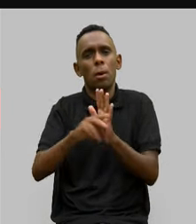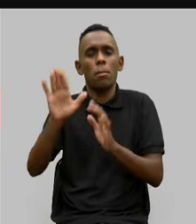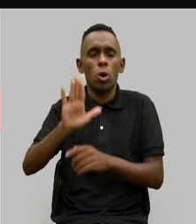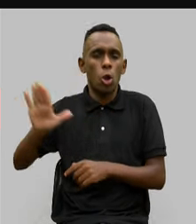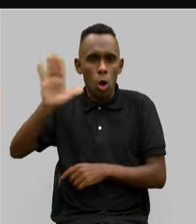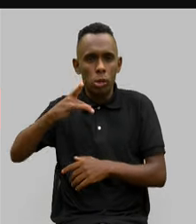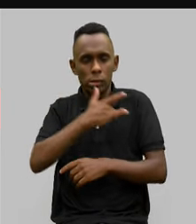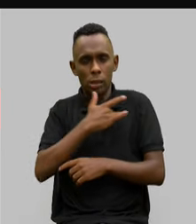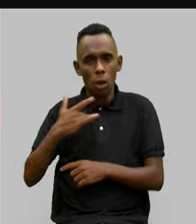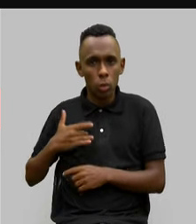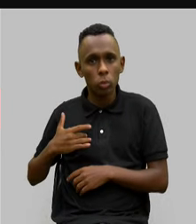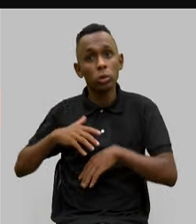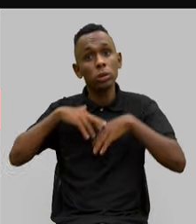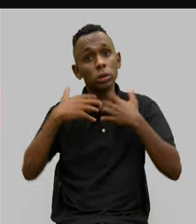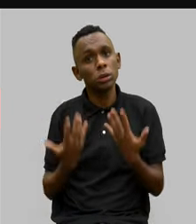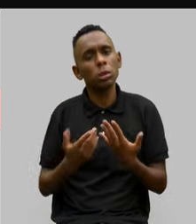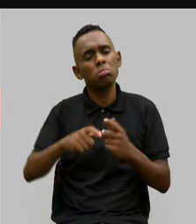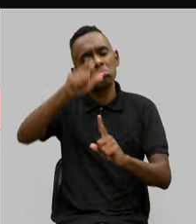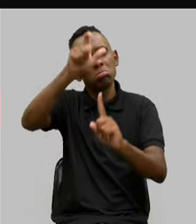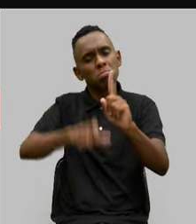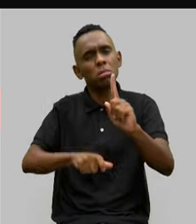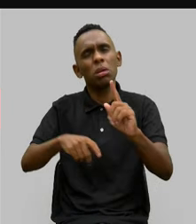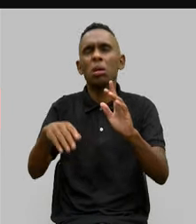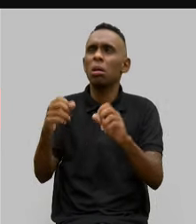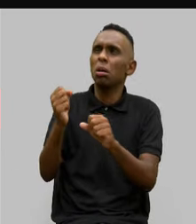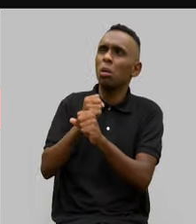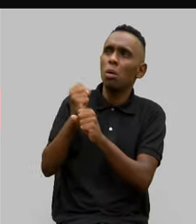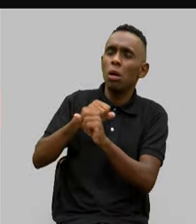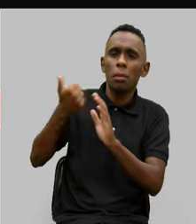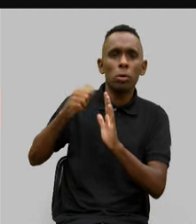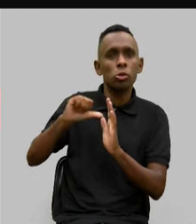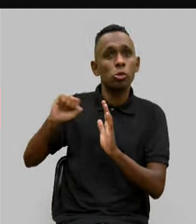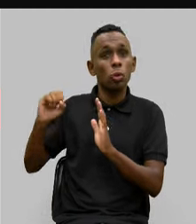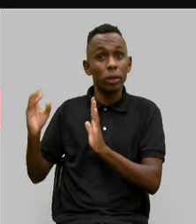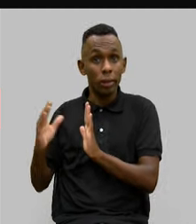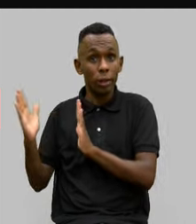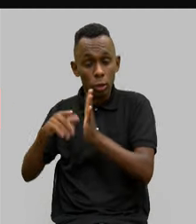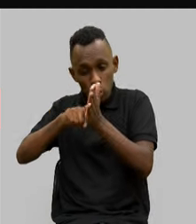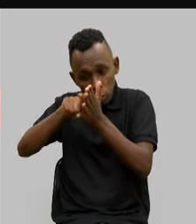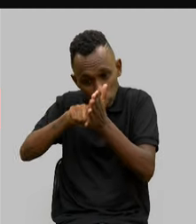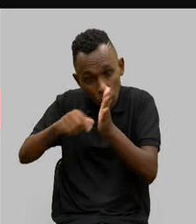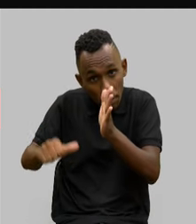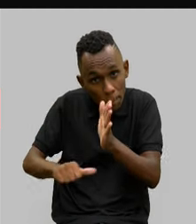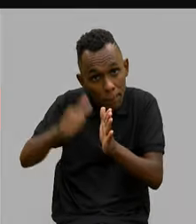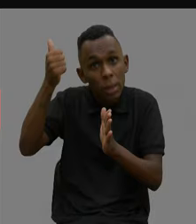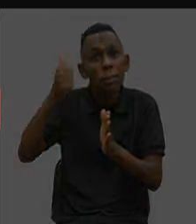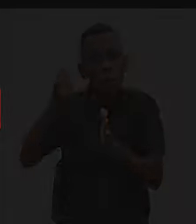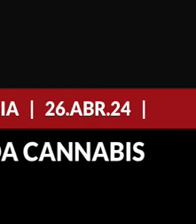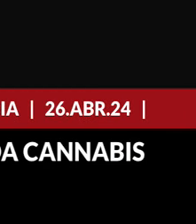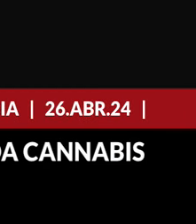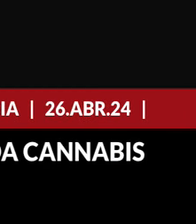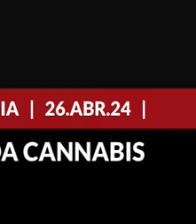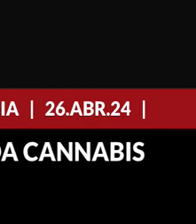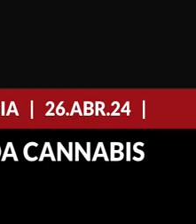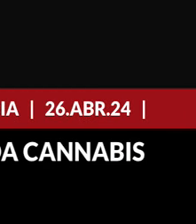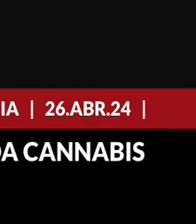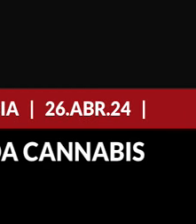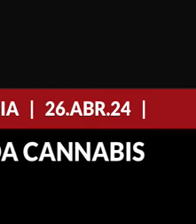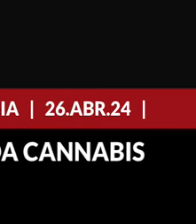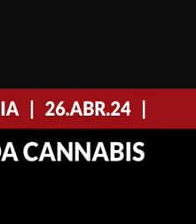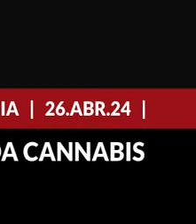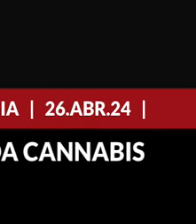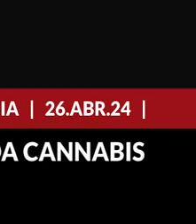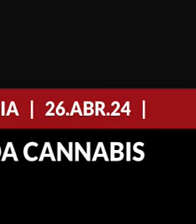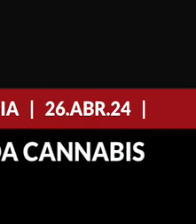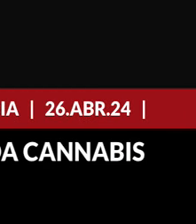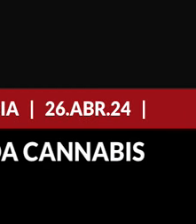e o professor Carline na década de 80 fez o primeiro estudo do canabidiol junto com Rafael mula sobre